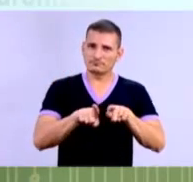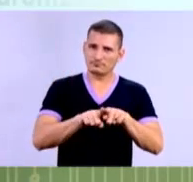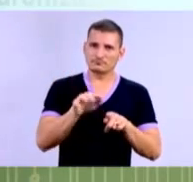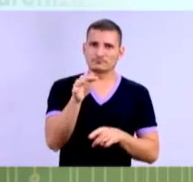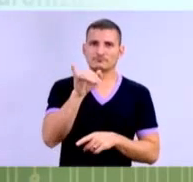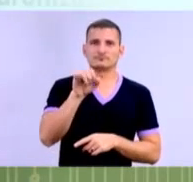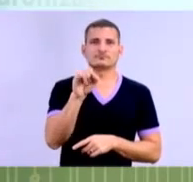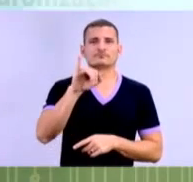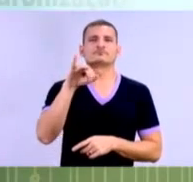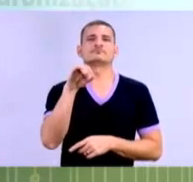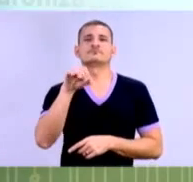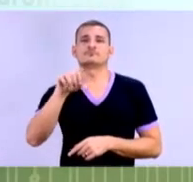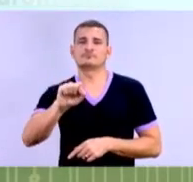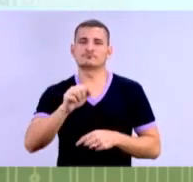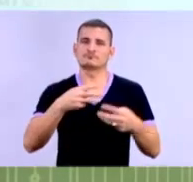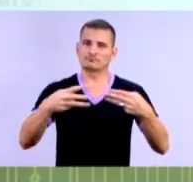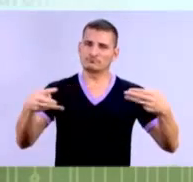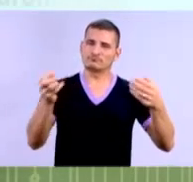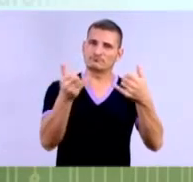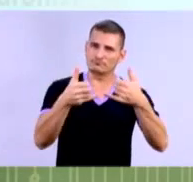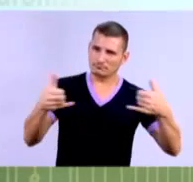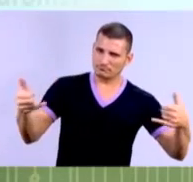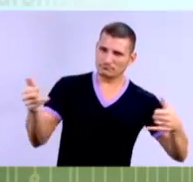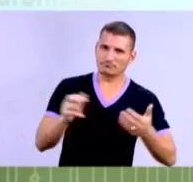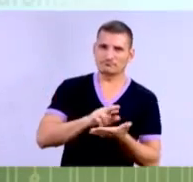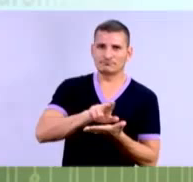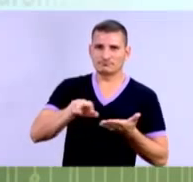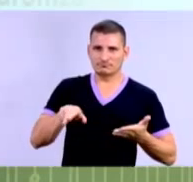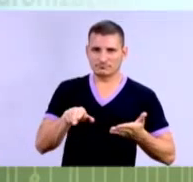físicos. Imaginem só, vocês trabalhando